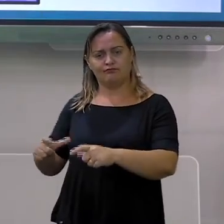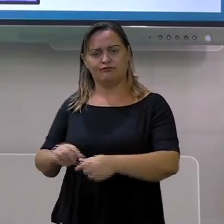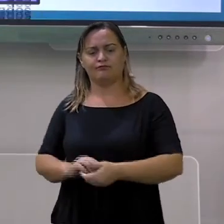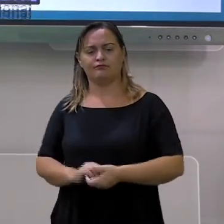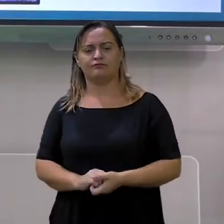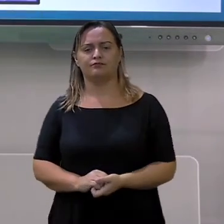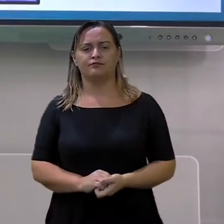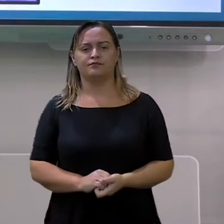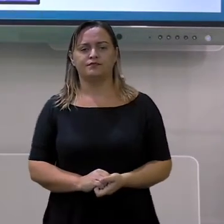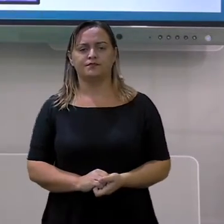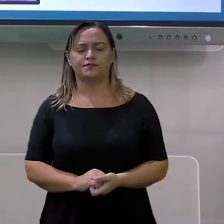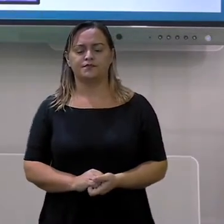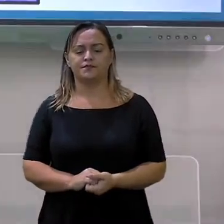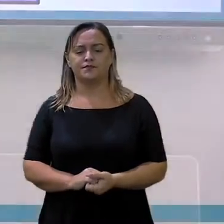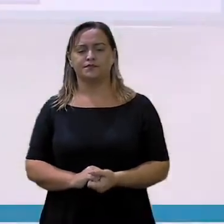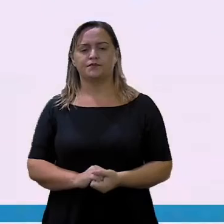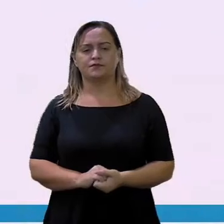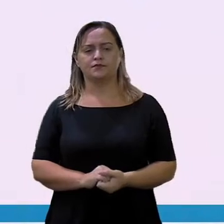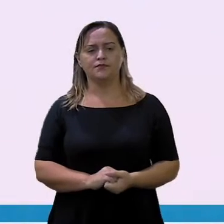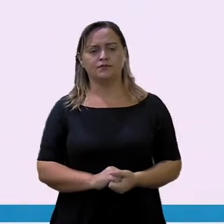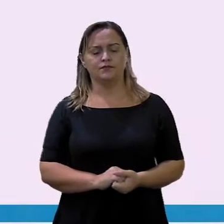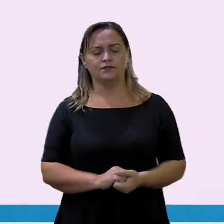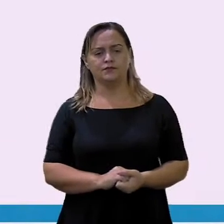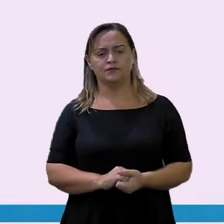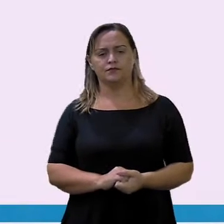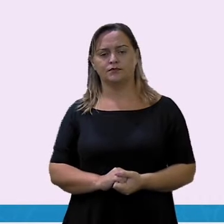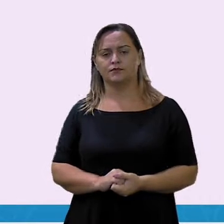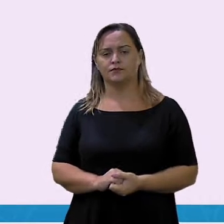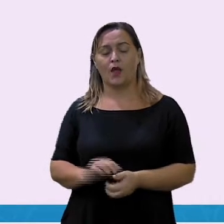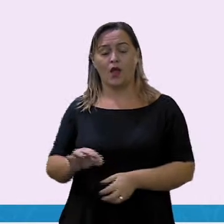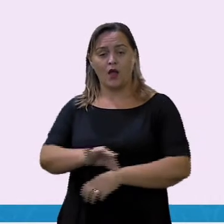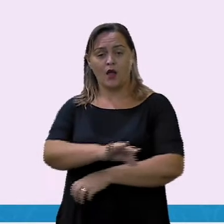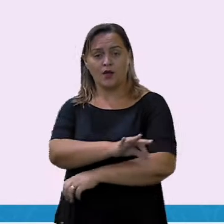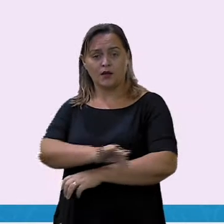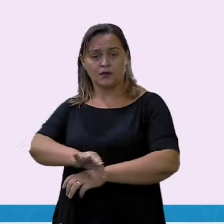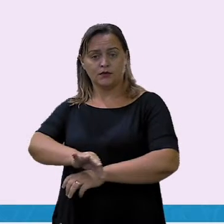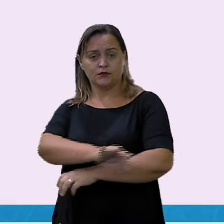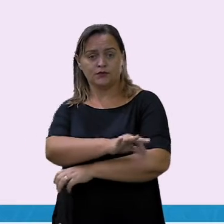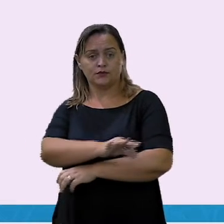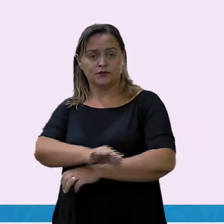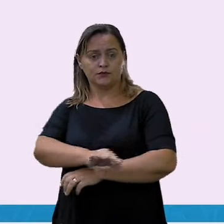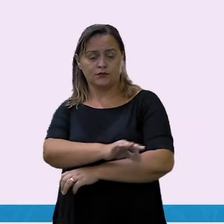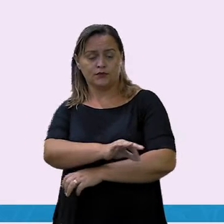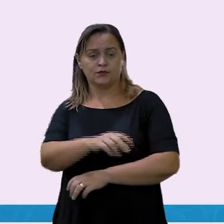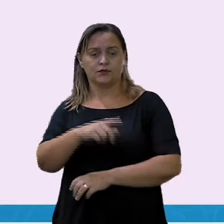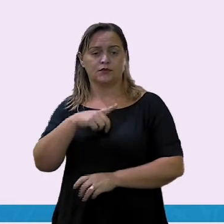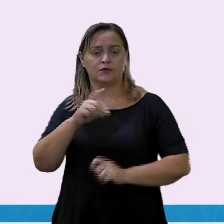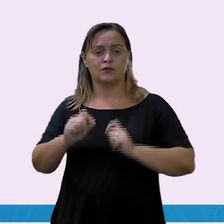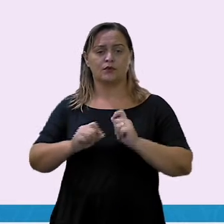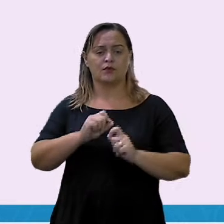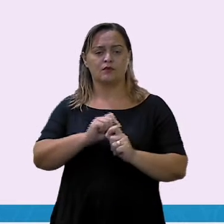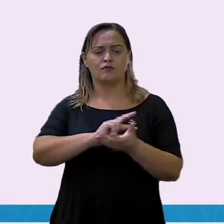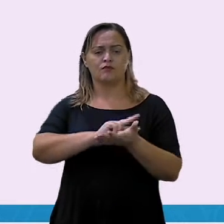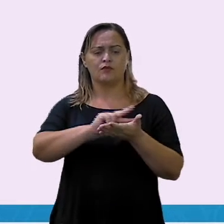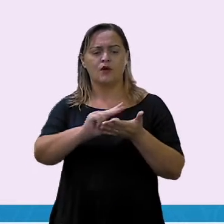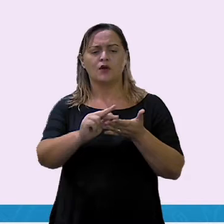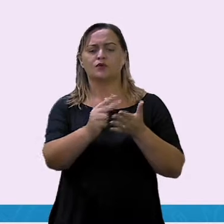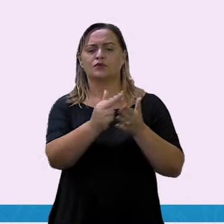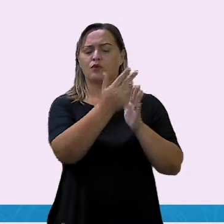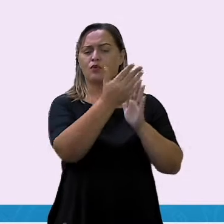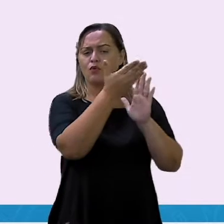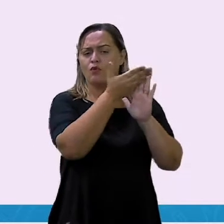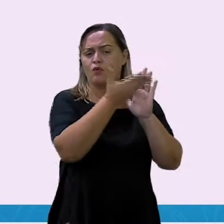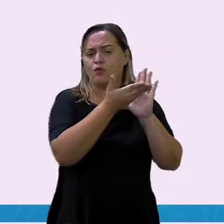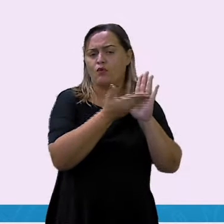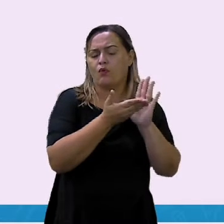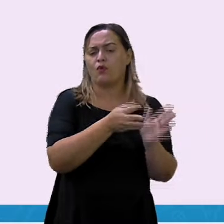Vamos ver aqui. Essa arte é composta pelo conjunto dos princípios, normas técnicas e materiais